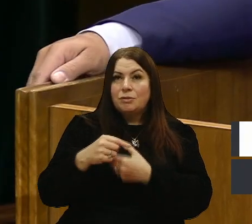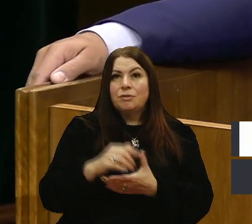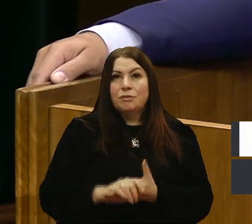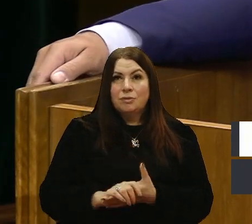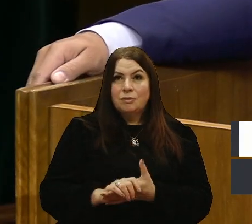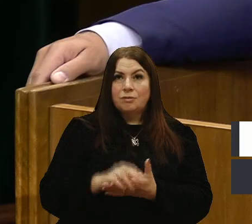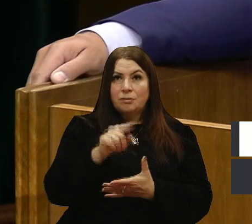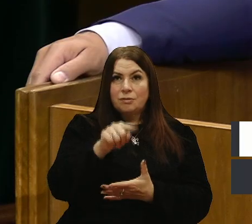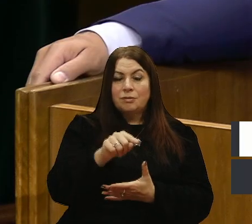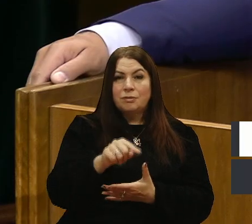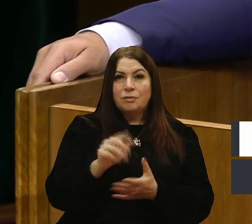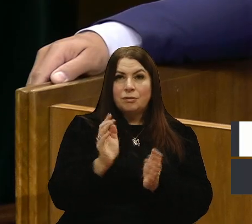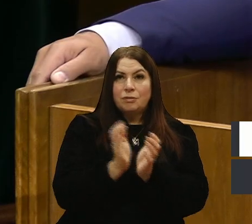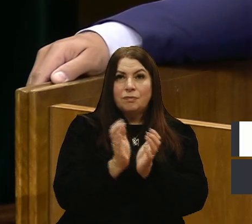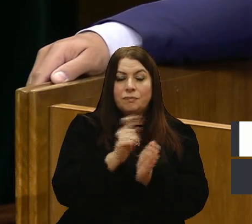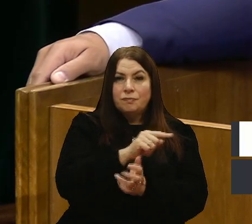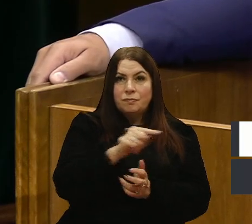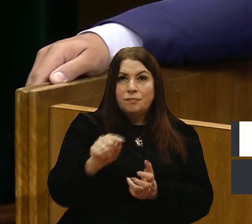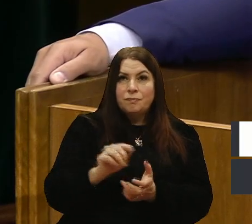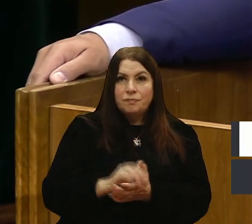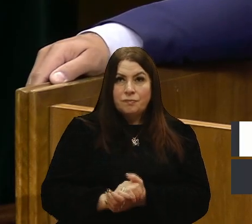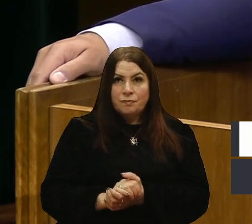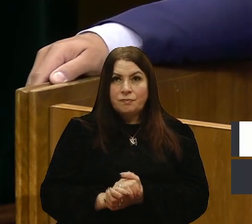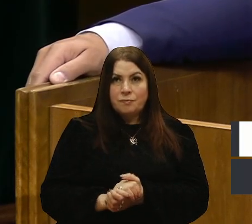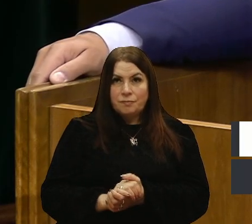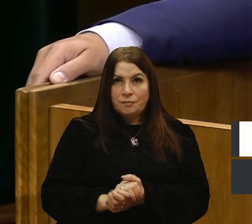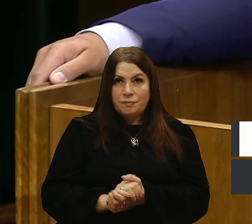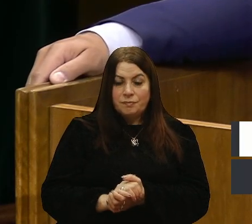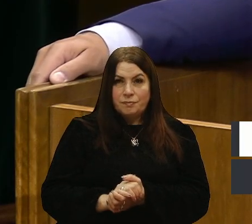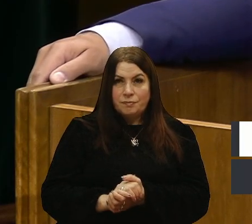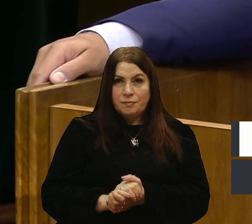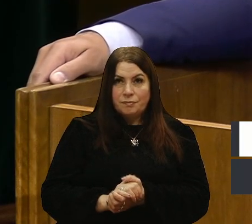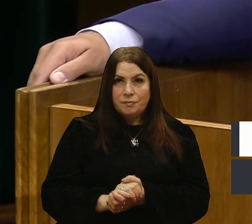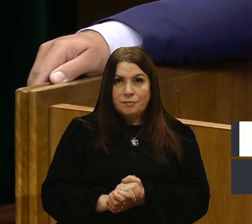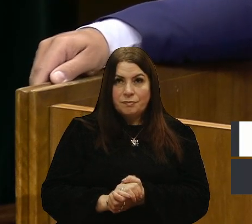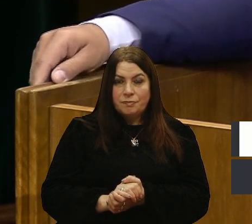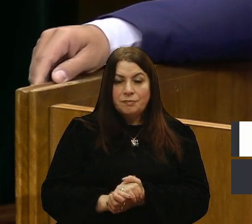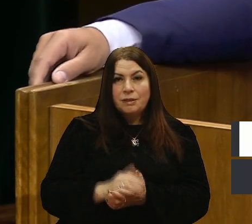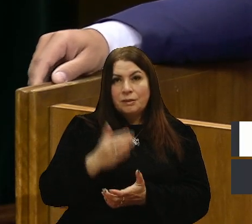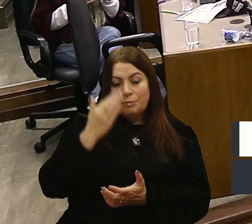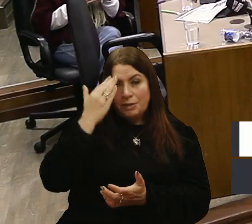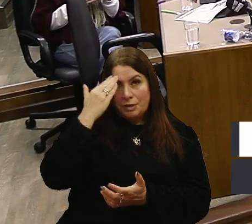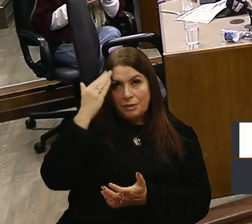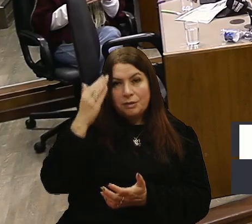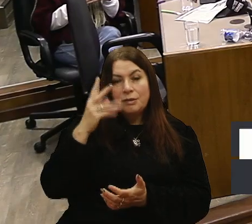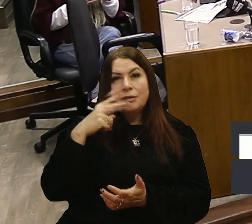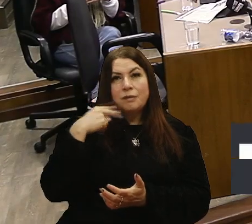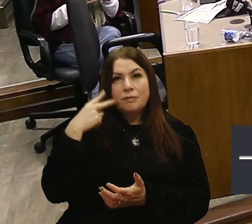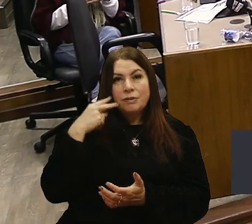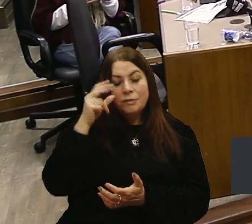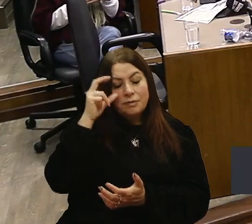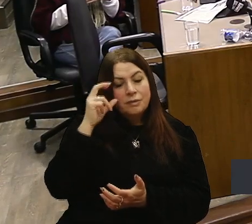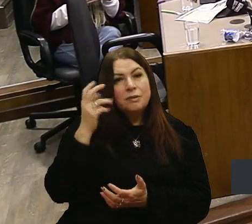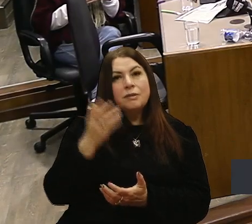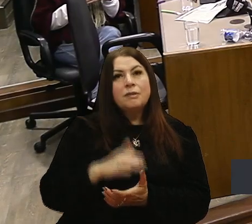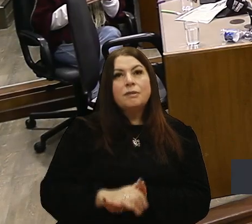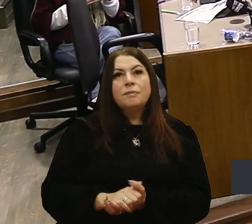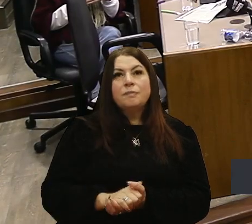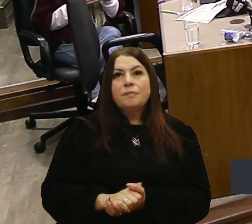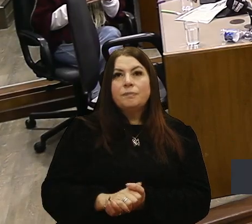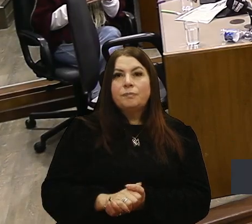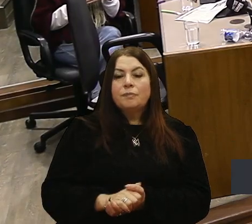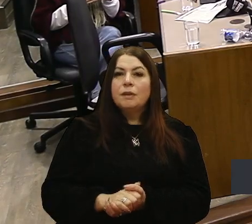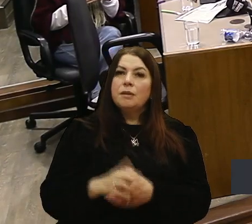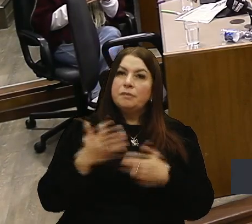Sua parte, colega Sandra Boneto, depois Caleb. Obrigada, vereador Aldonei. Eu queria te